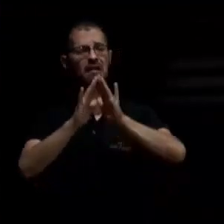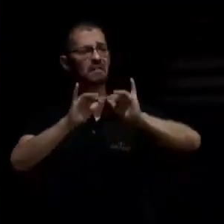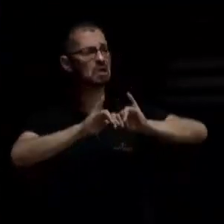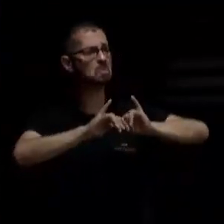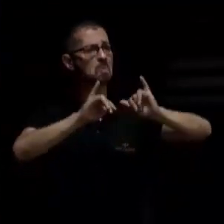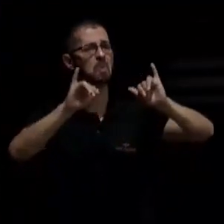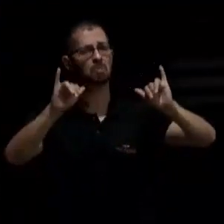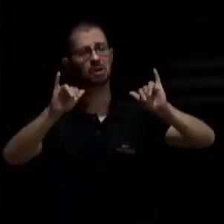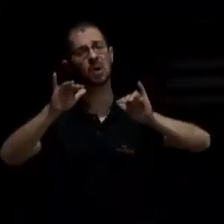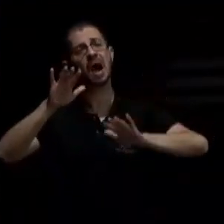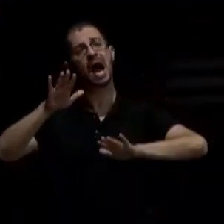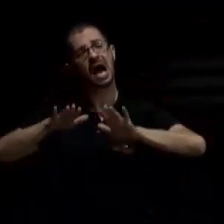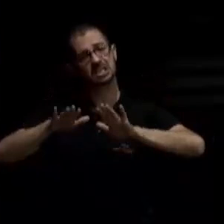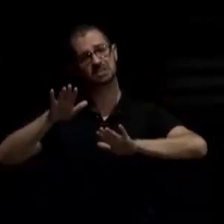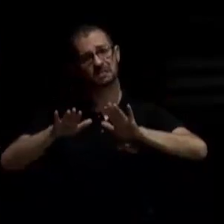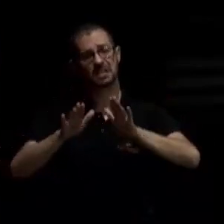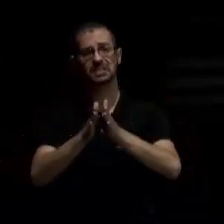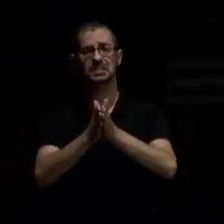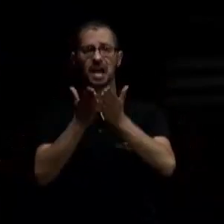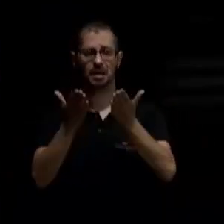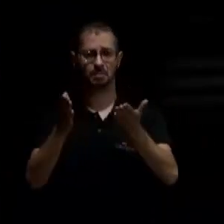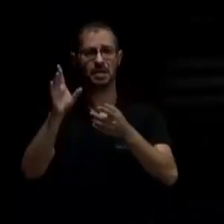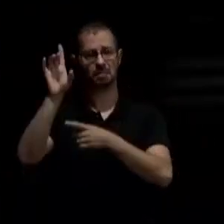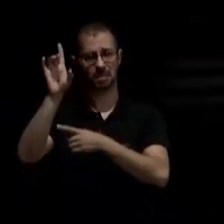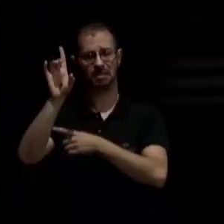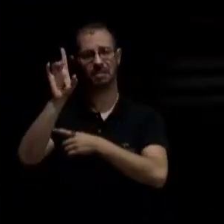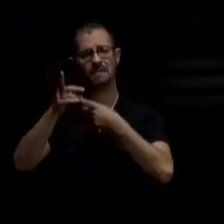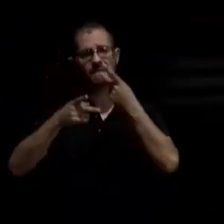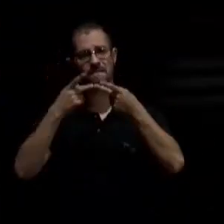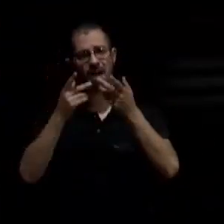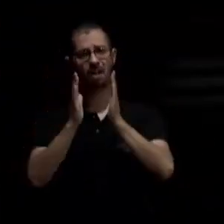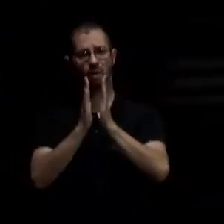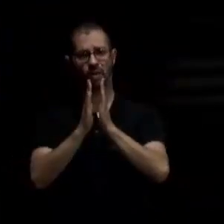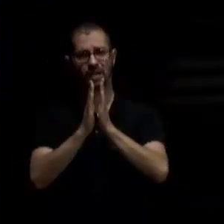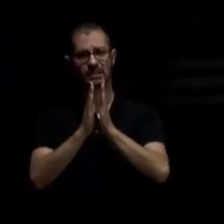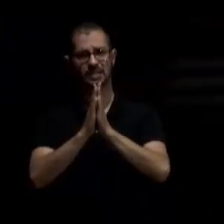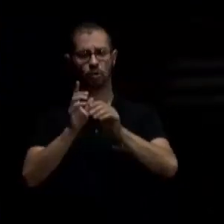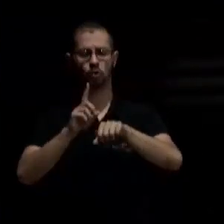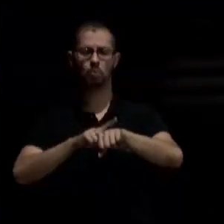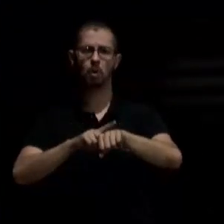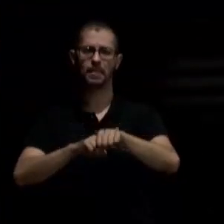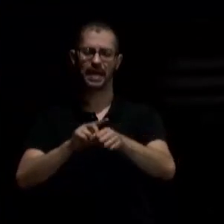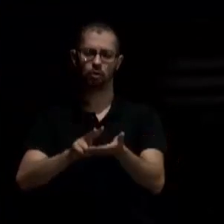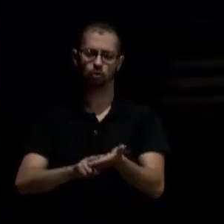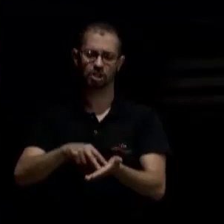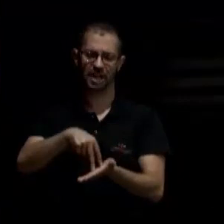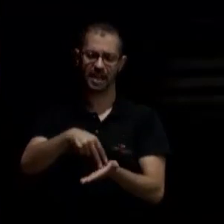cita orações, como lá no momento da ressurreição de